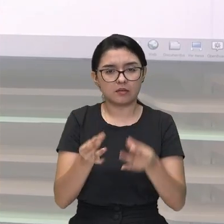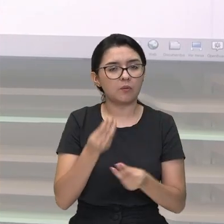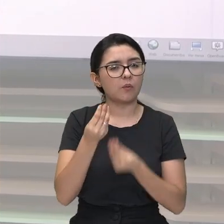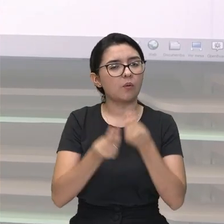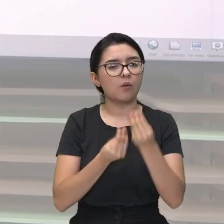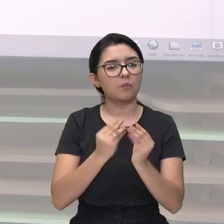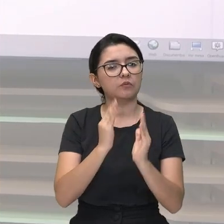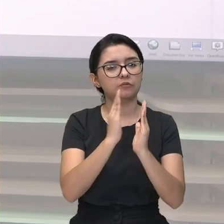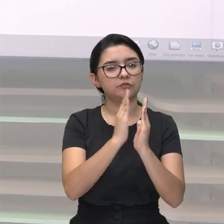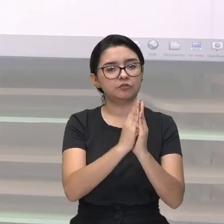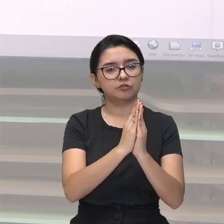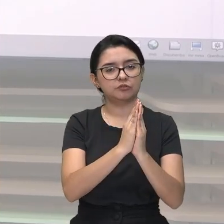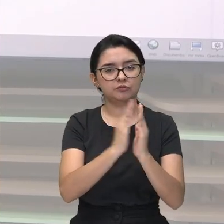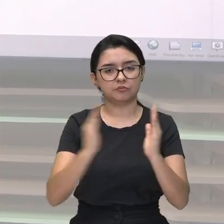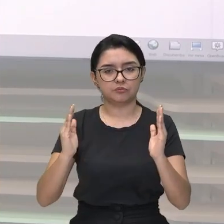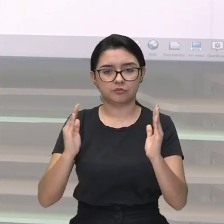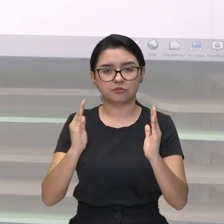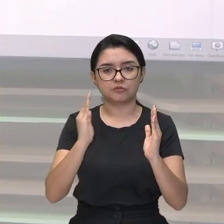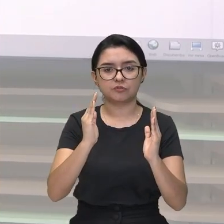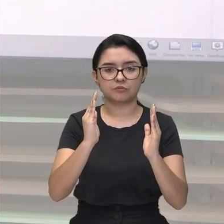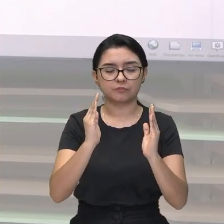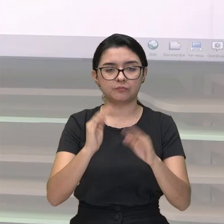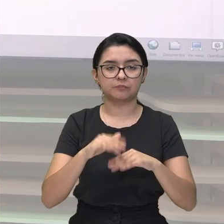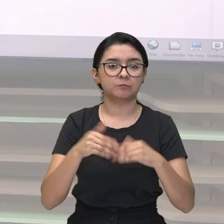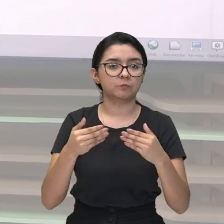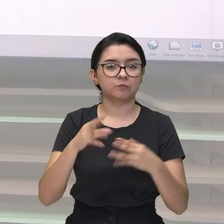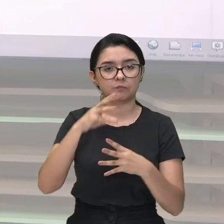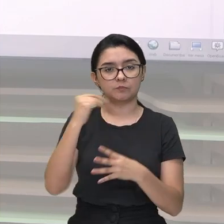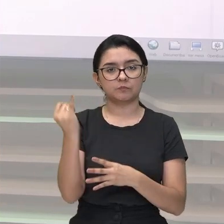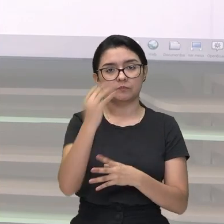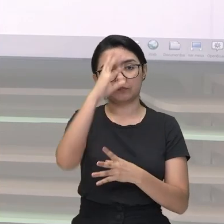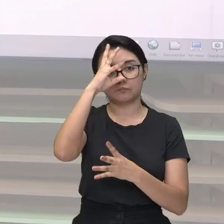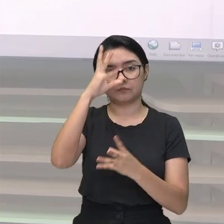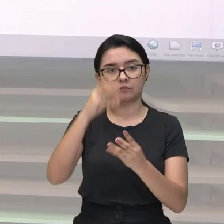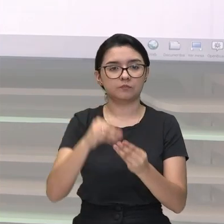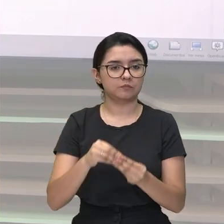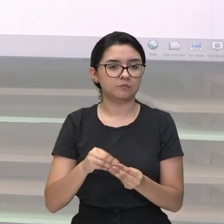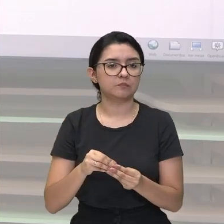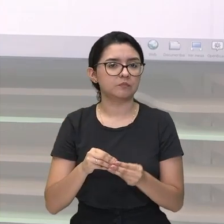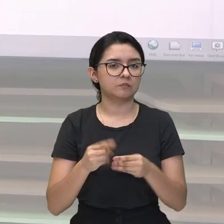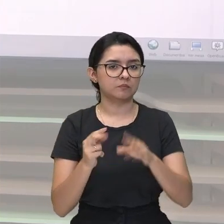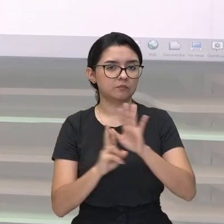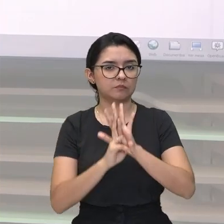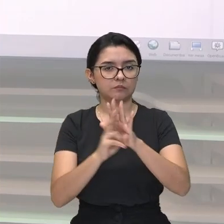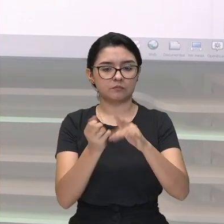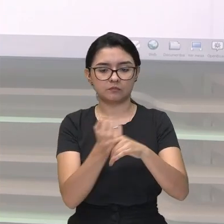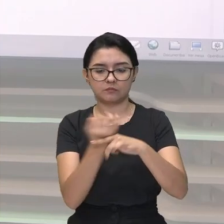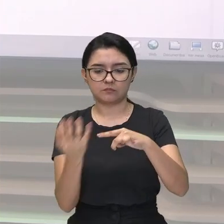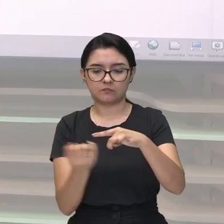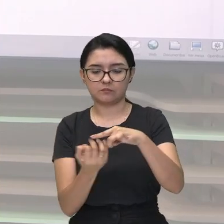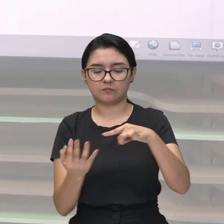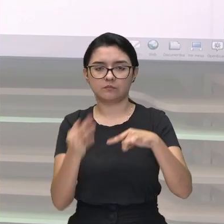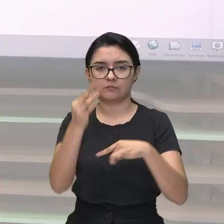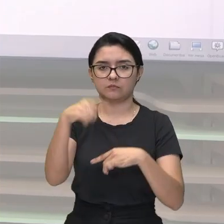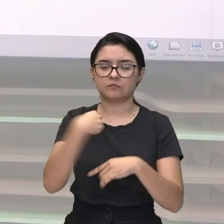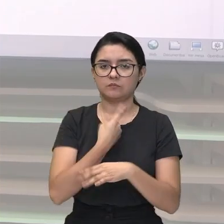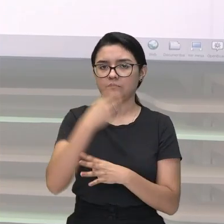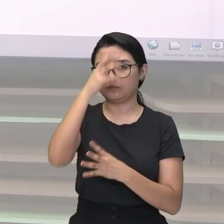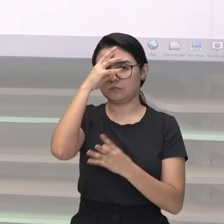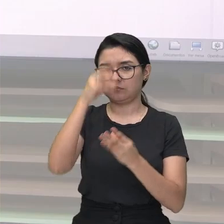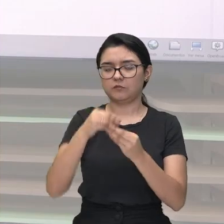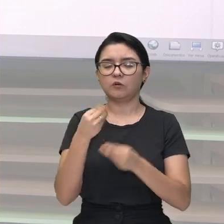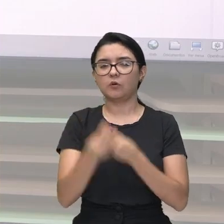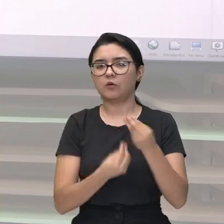divididas. Então, é muito importante que a gente compreenda essa representação de fração para que a gente possa mais tarde entender como são realizadas